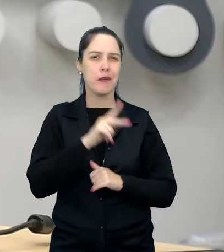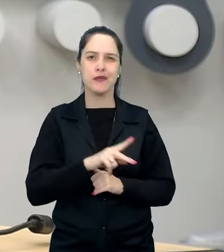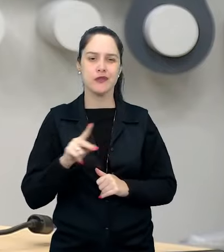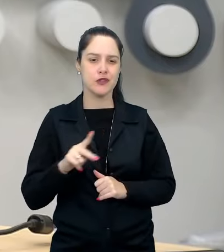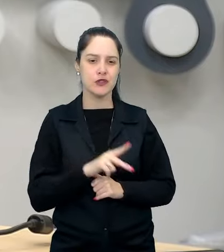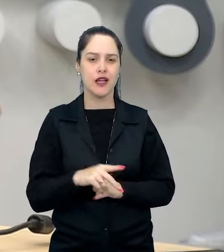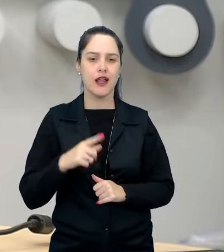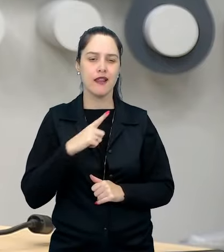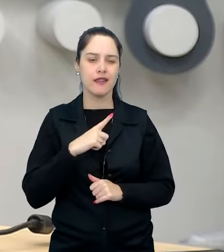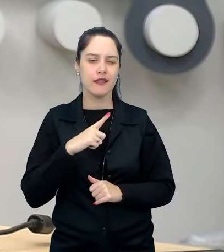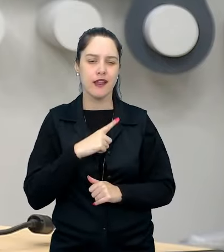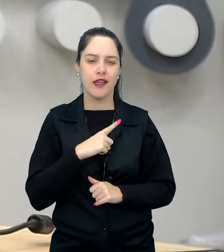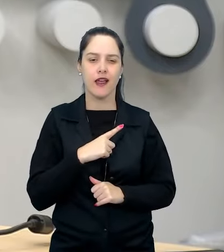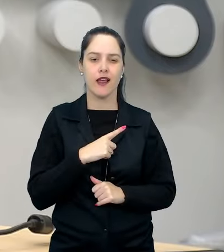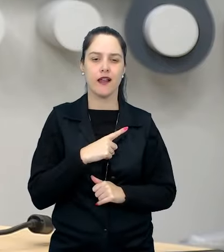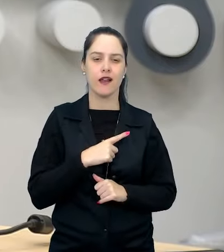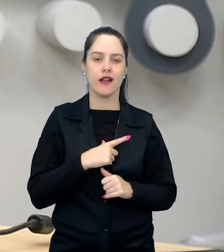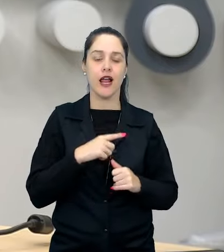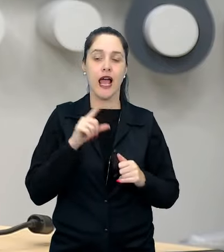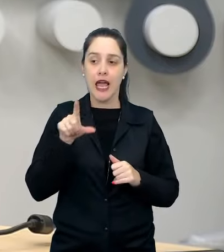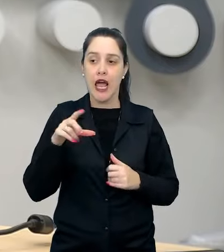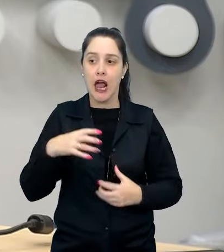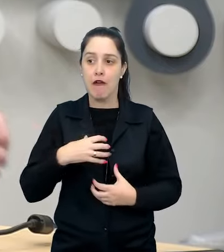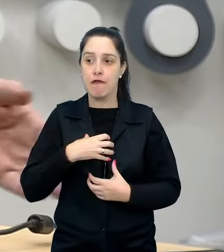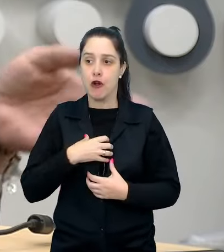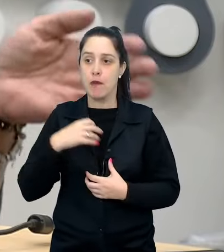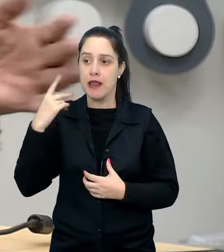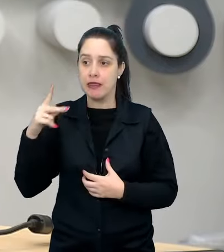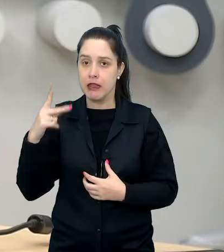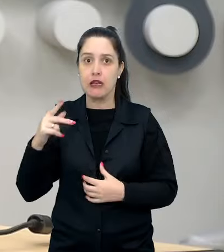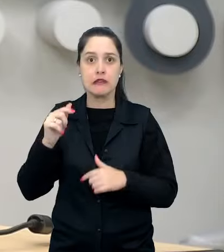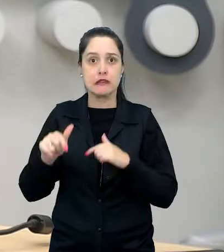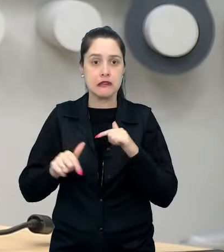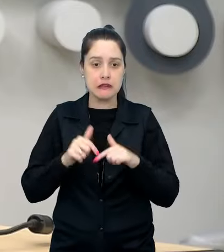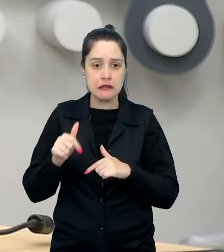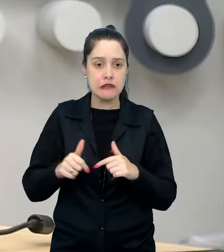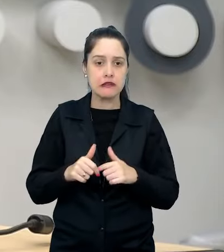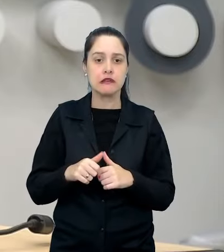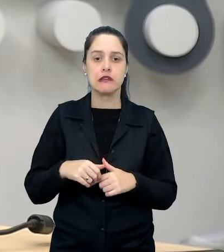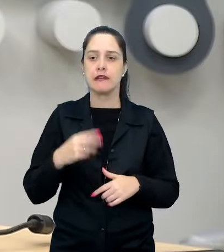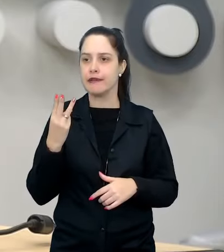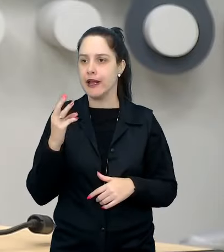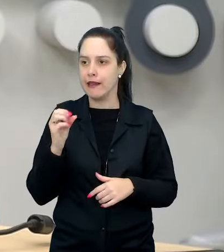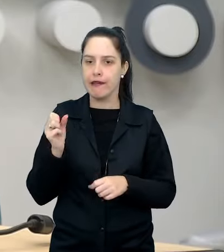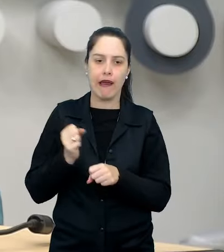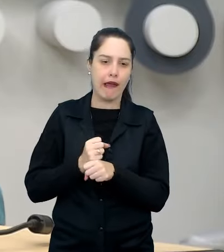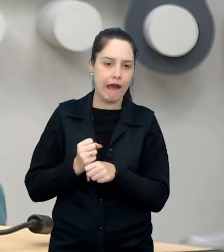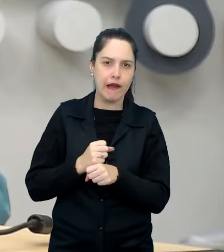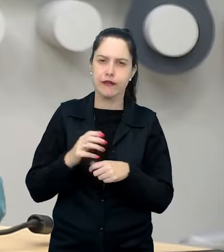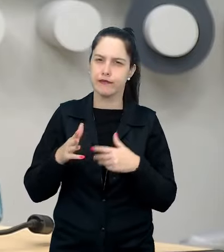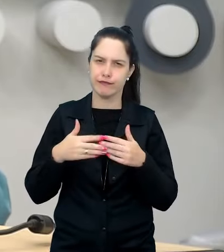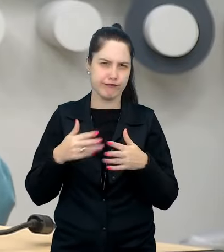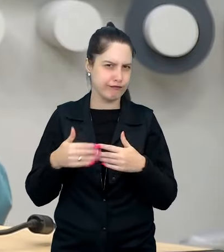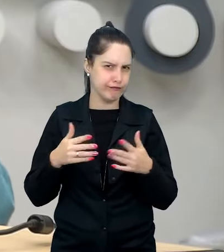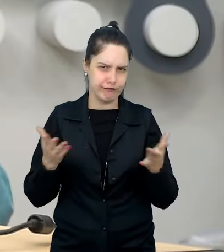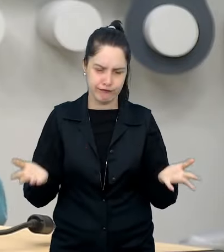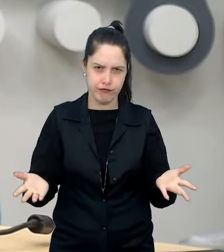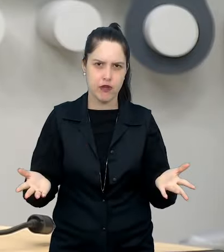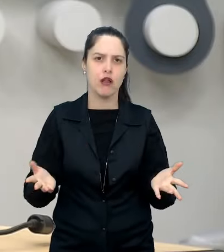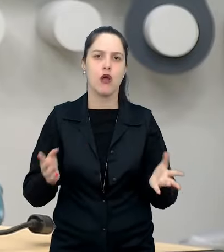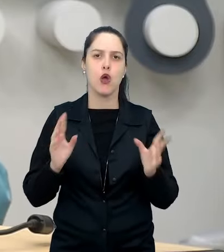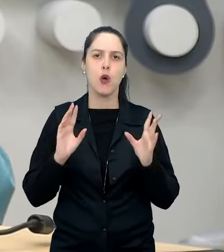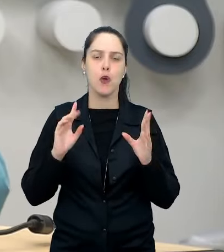que tem aquela forma dele trabalhar já 20, 30 anos, que seja, né, daquela forma